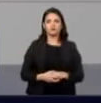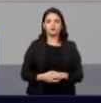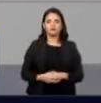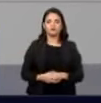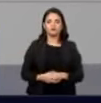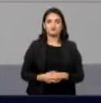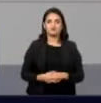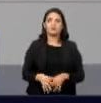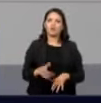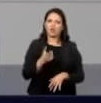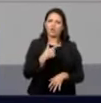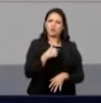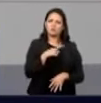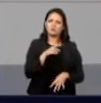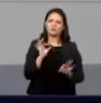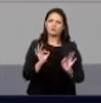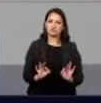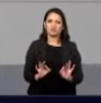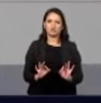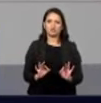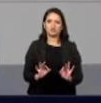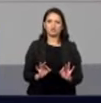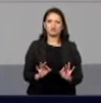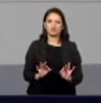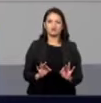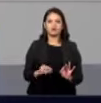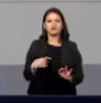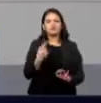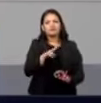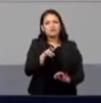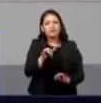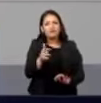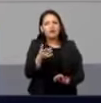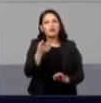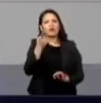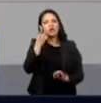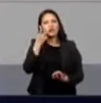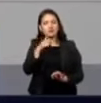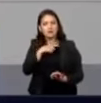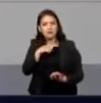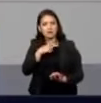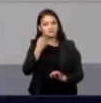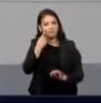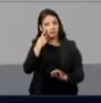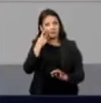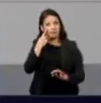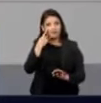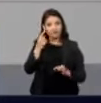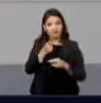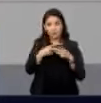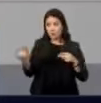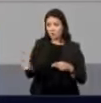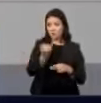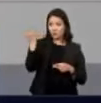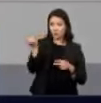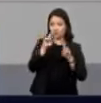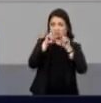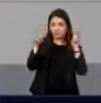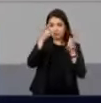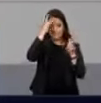certa de que vamos auferir conhecimentos vindos justamente dos especialistas que muito